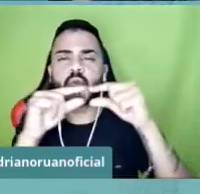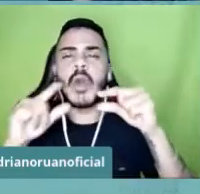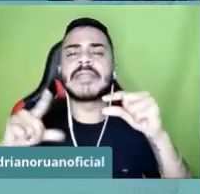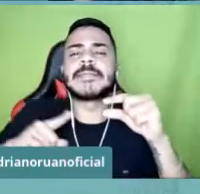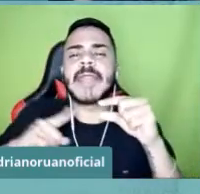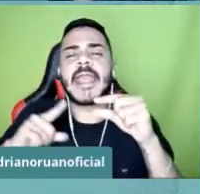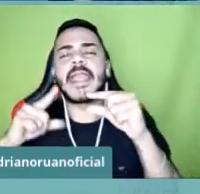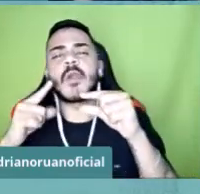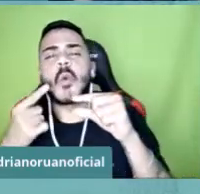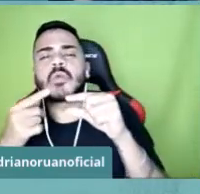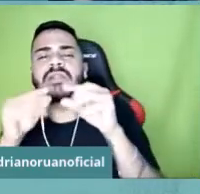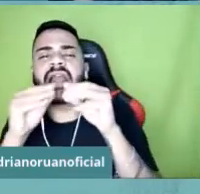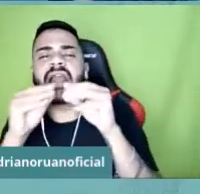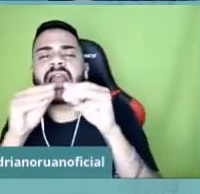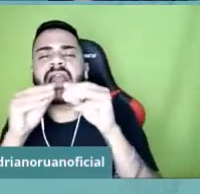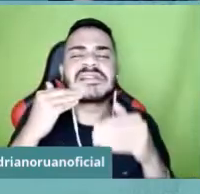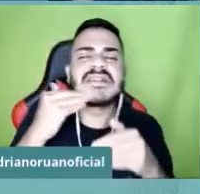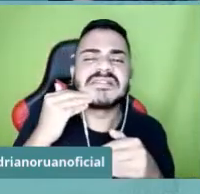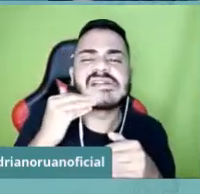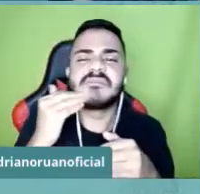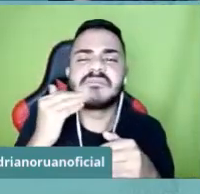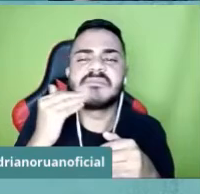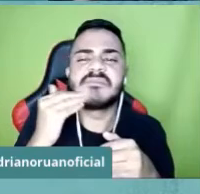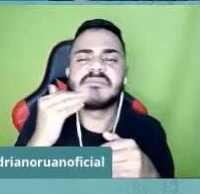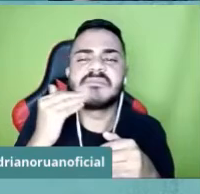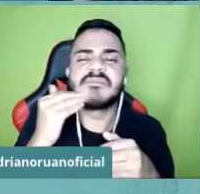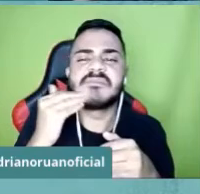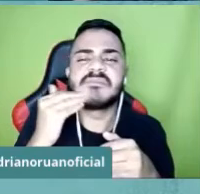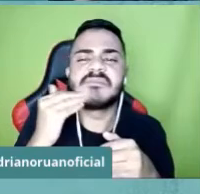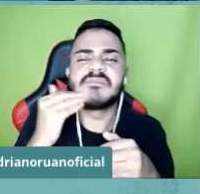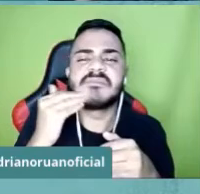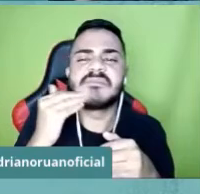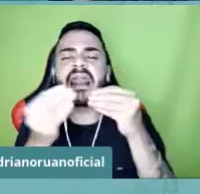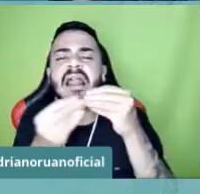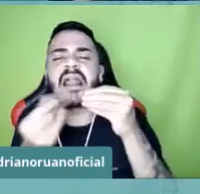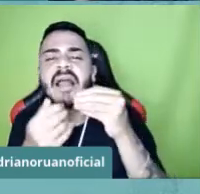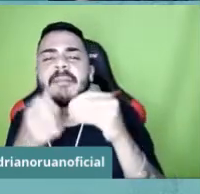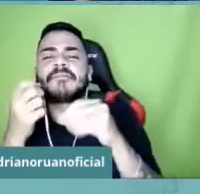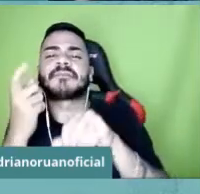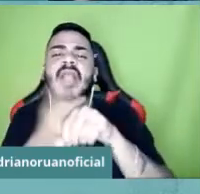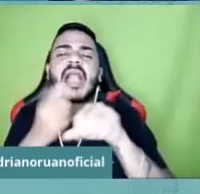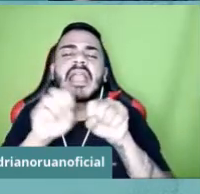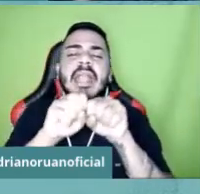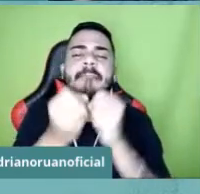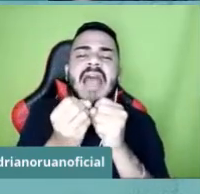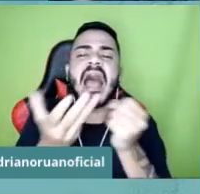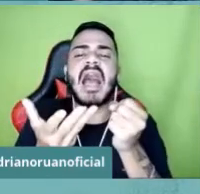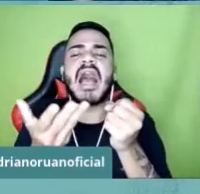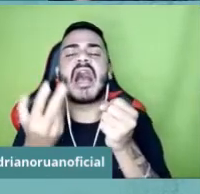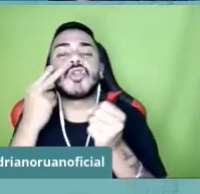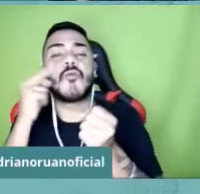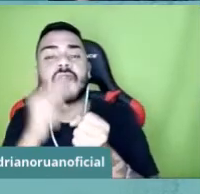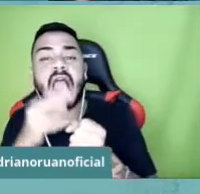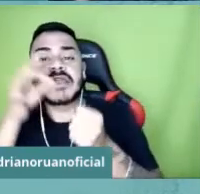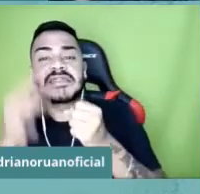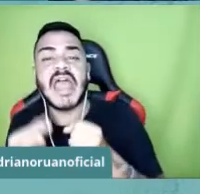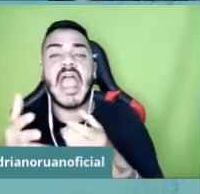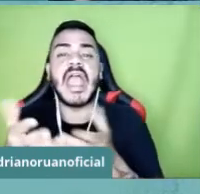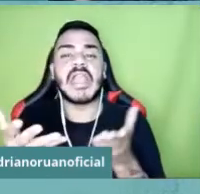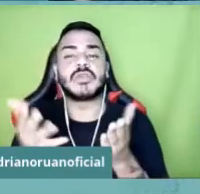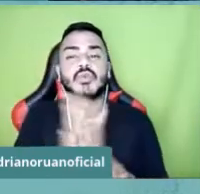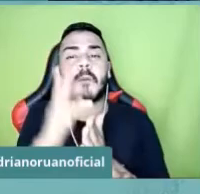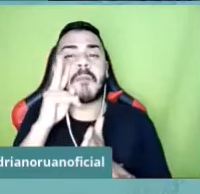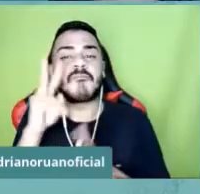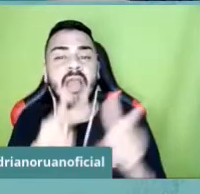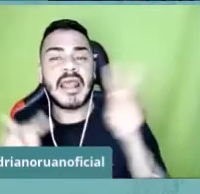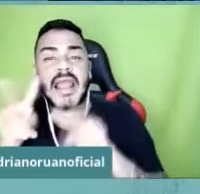alguma rachadura, se esse frasco está selado de forma correta. Depois,